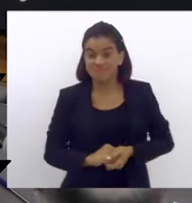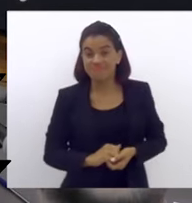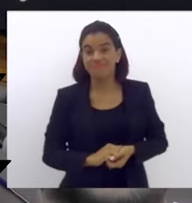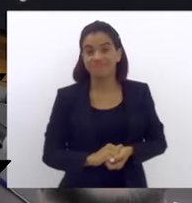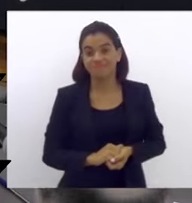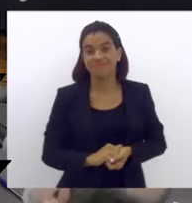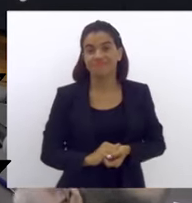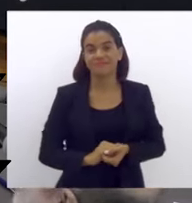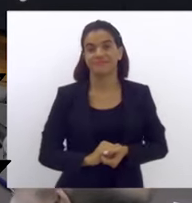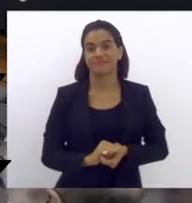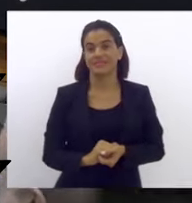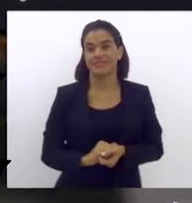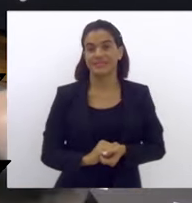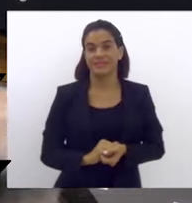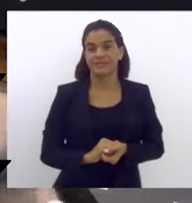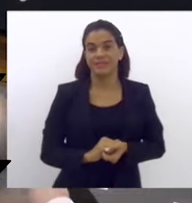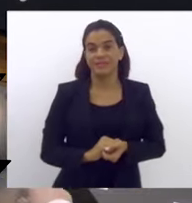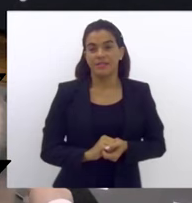emendas